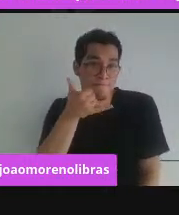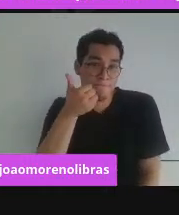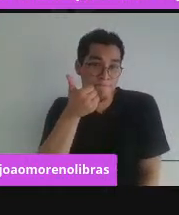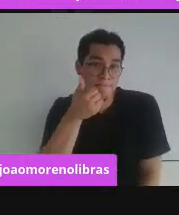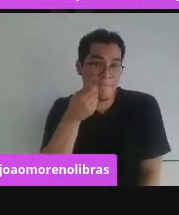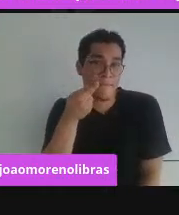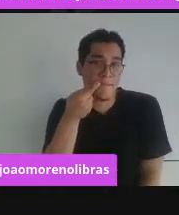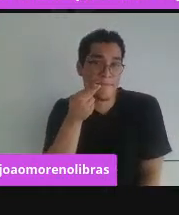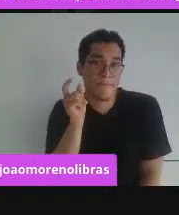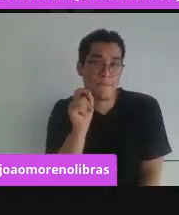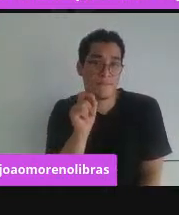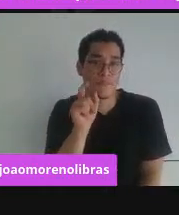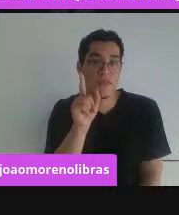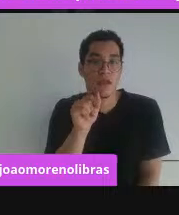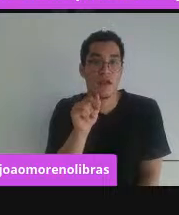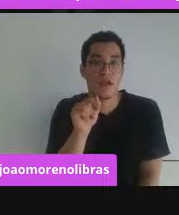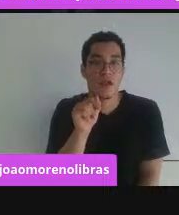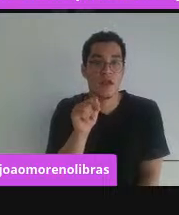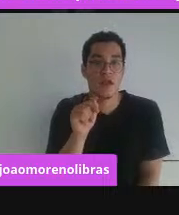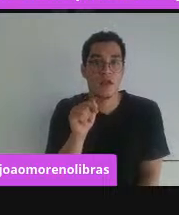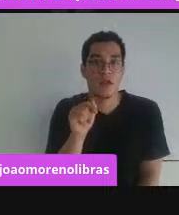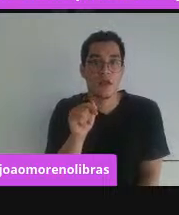ordem é o